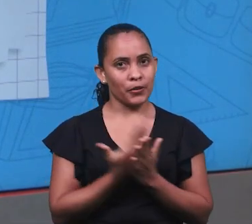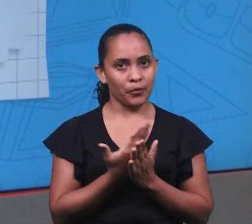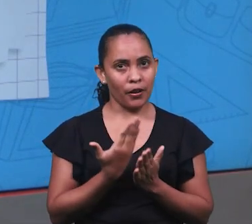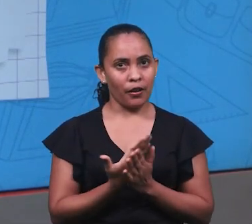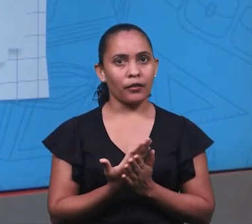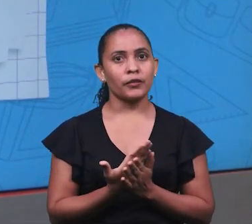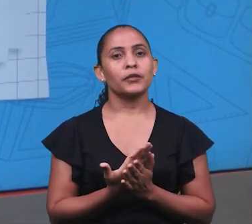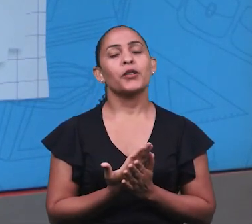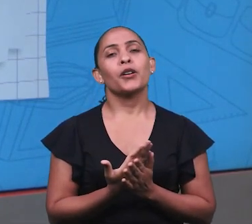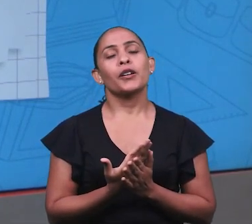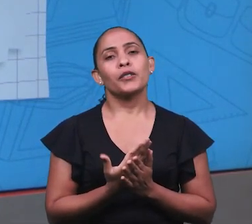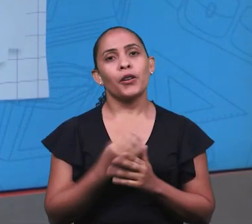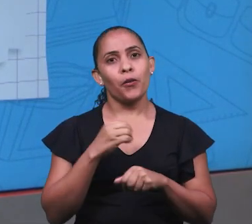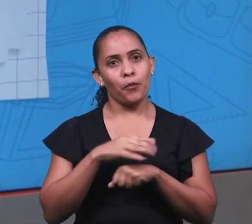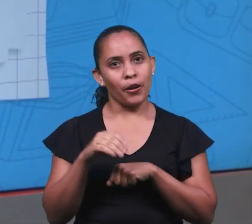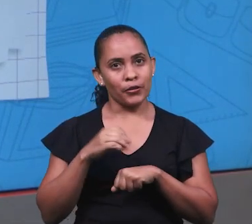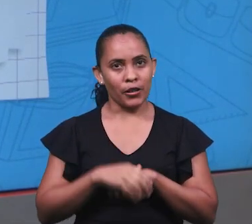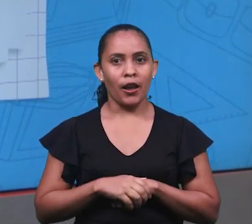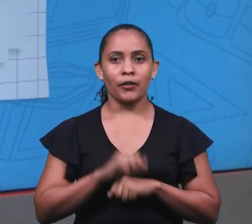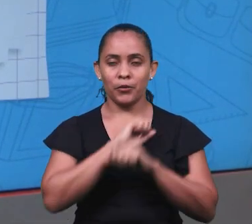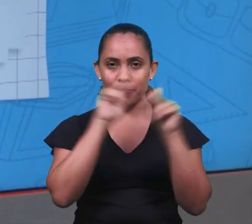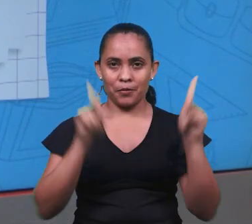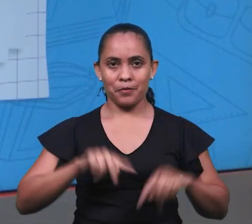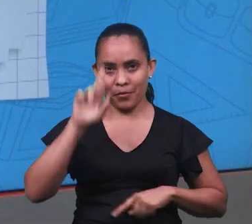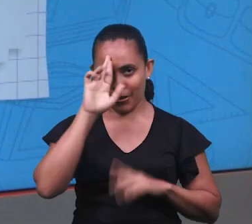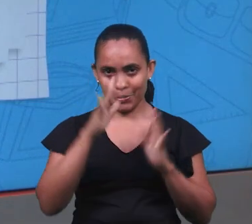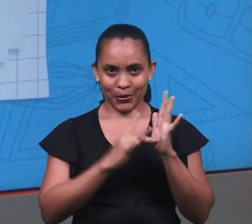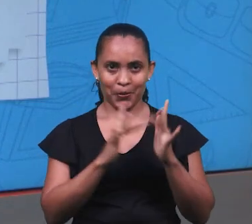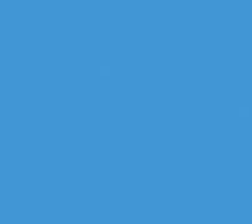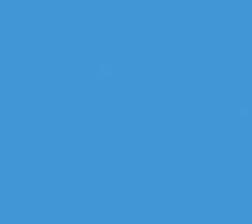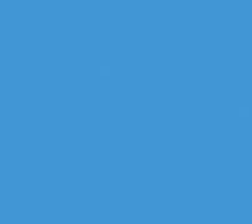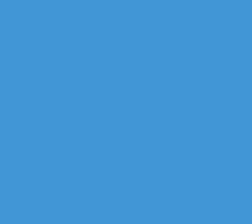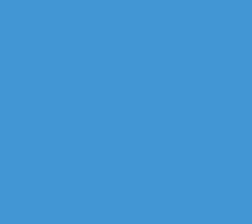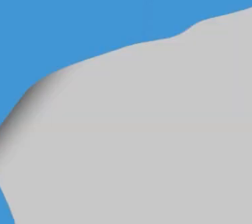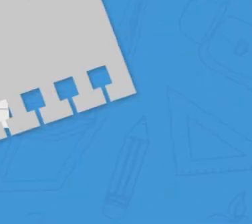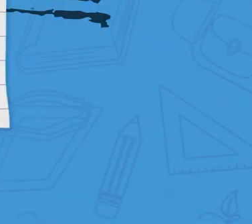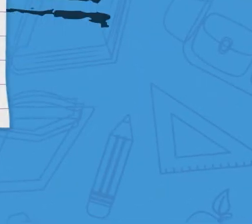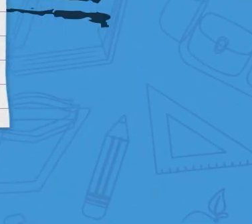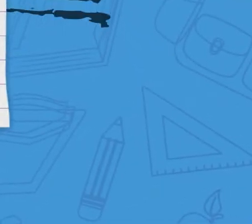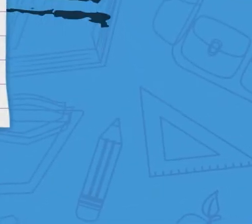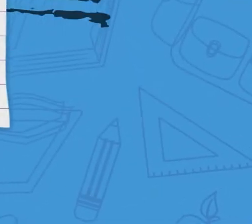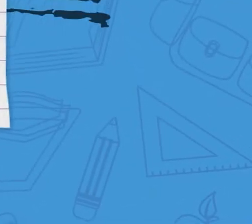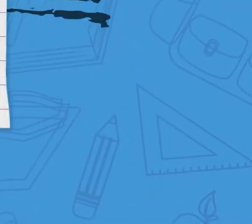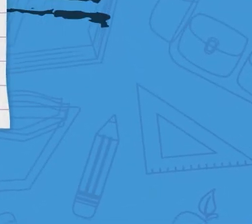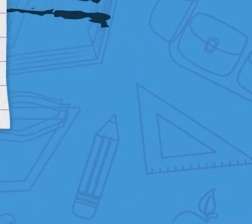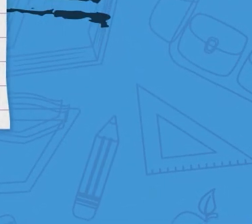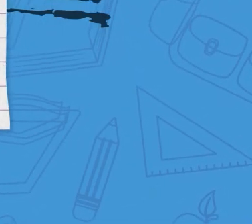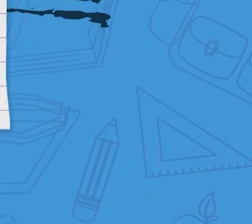ter contribuído de alguma forma. A paz do Senhor.